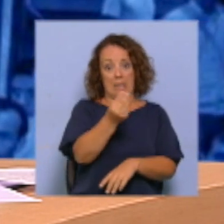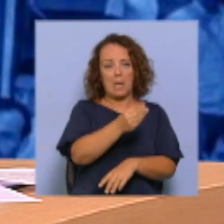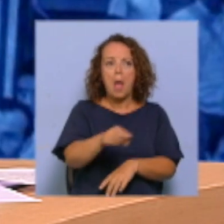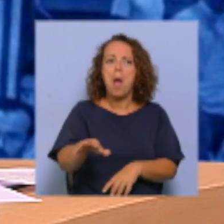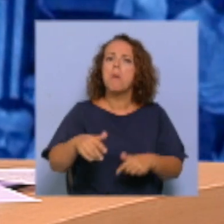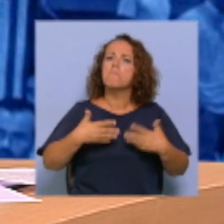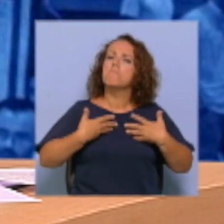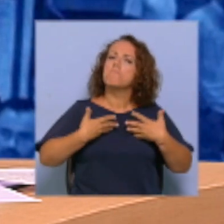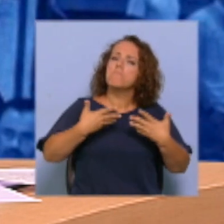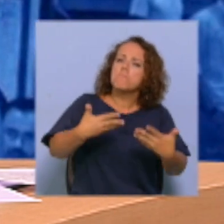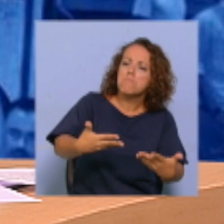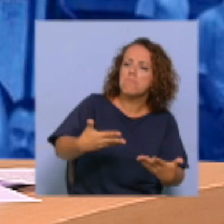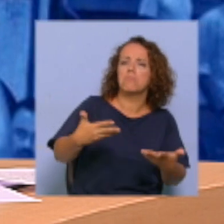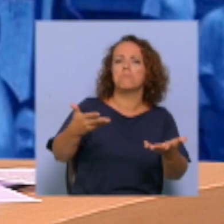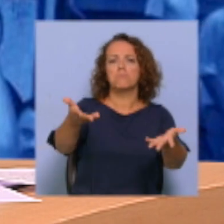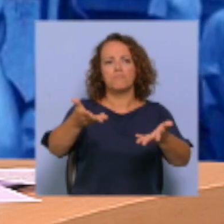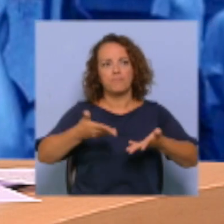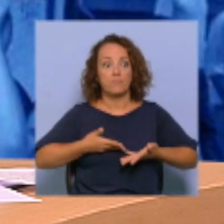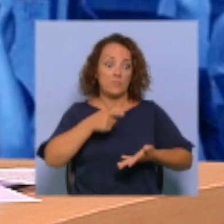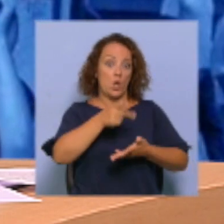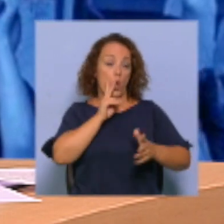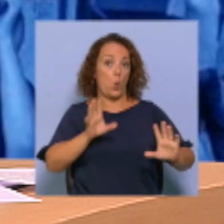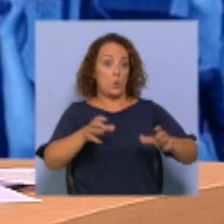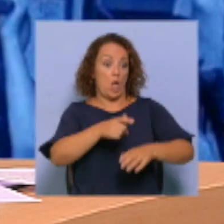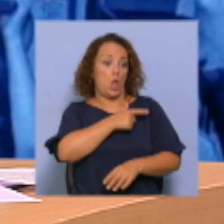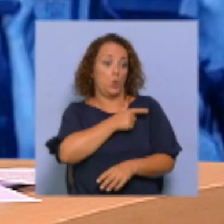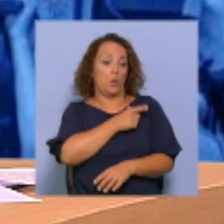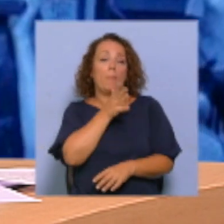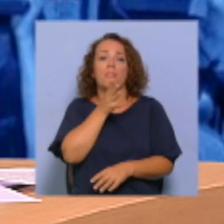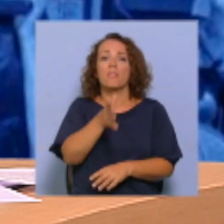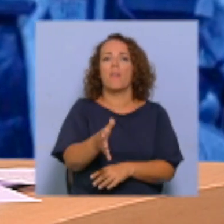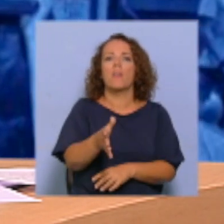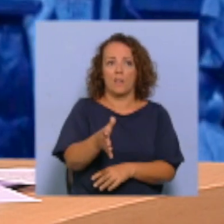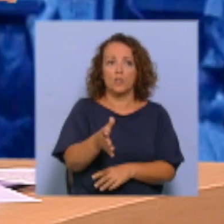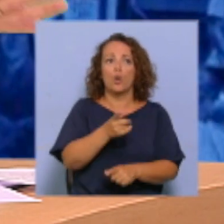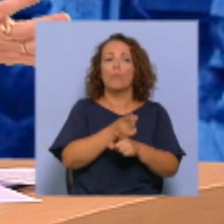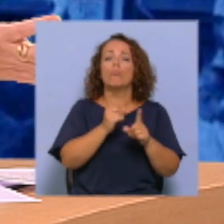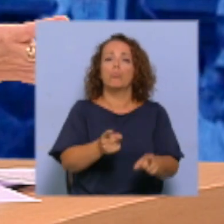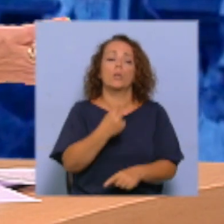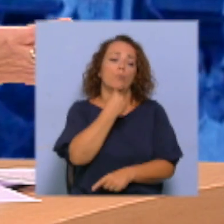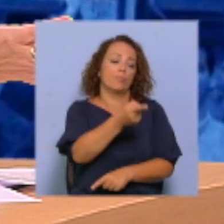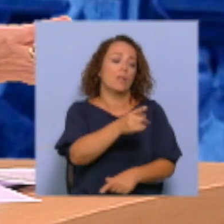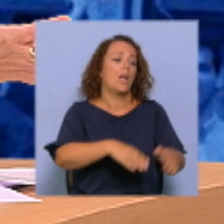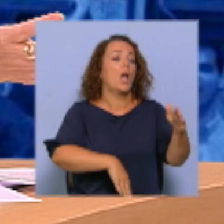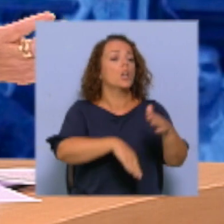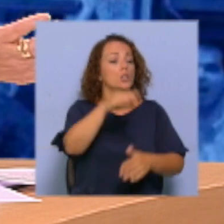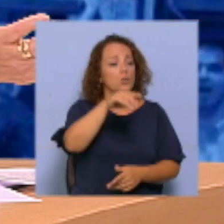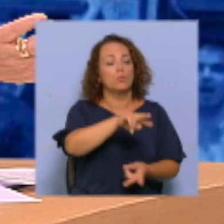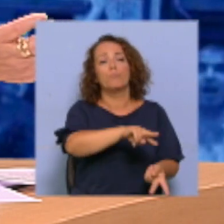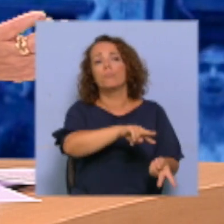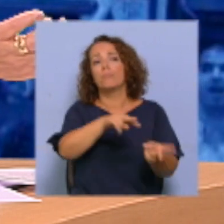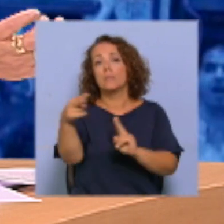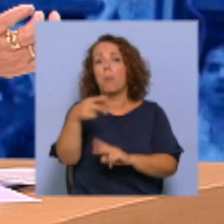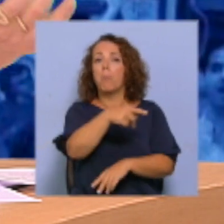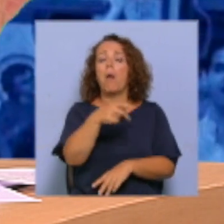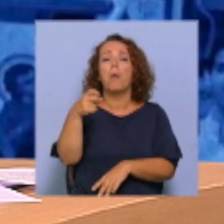acolhimento. Isso é o que diz o próprio Conselho de Turma quando decide passá-los, apesar da não assiduidade à